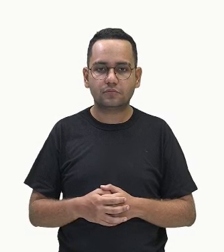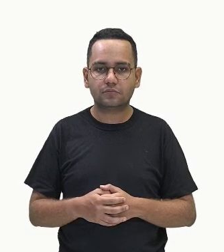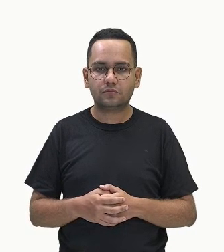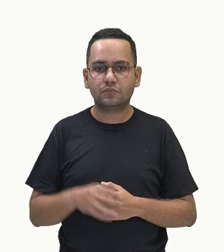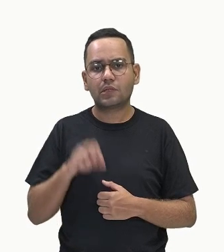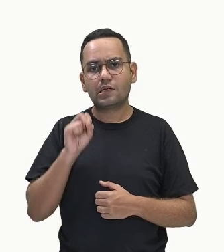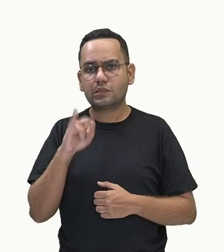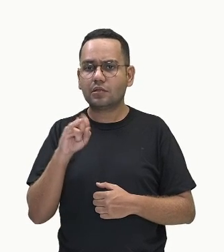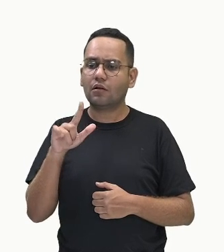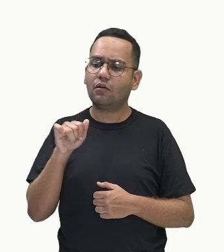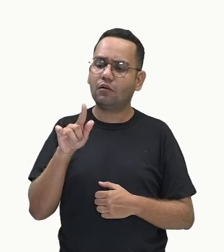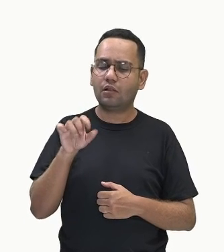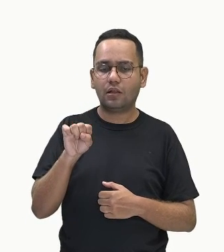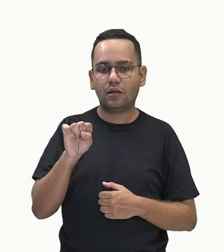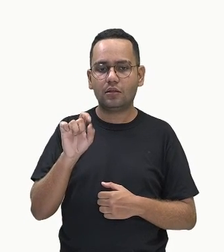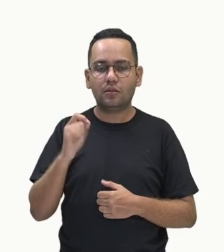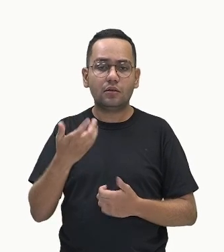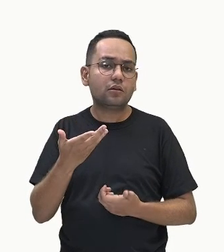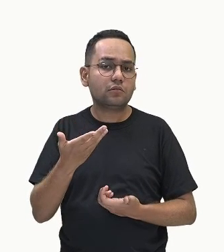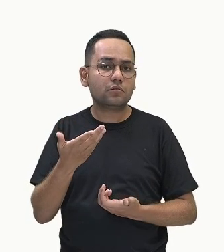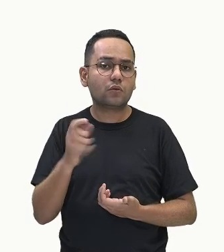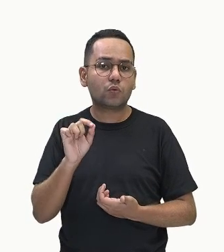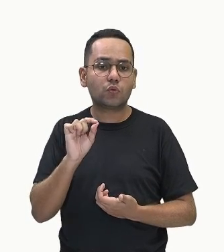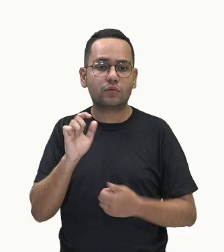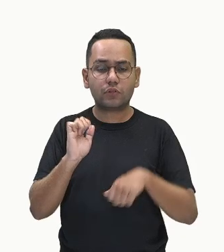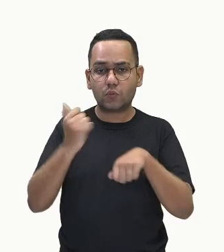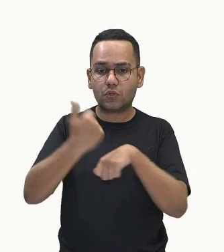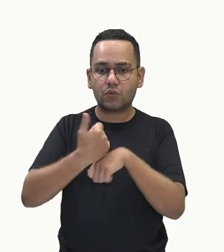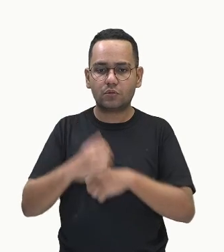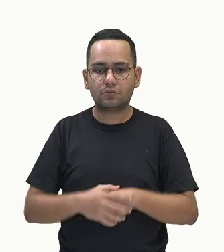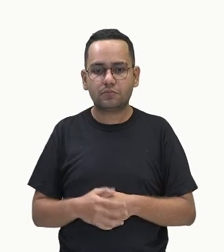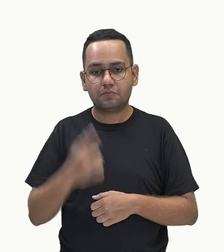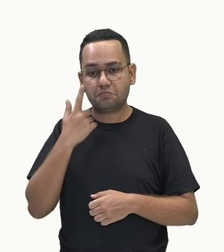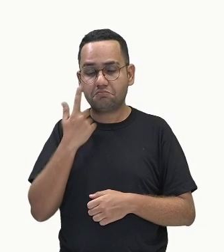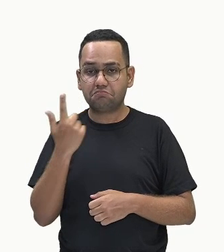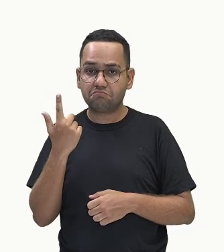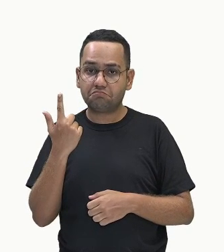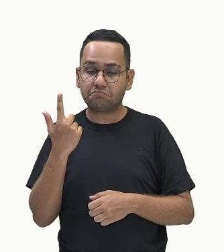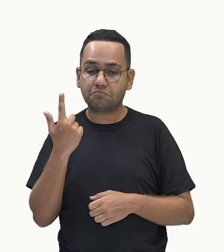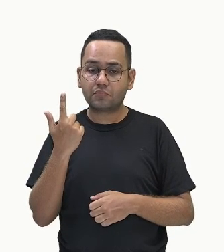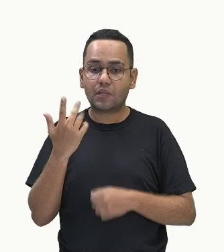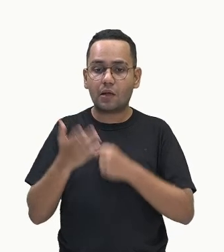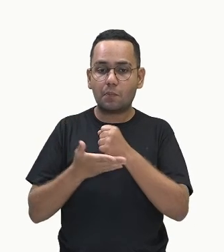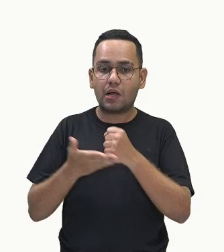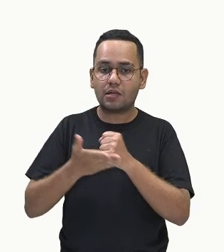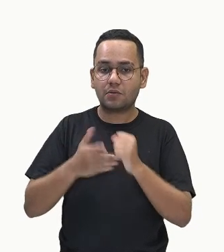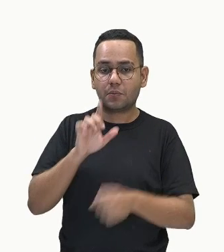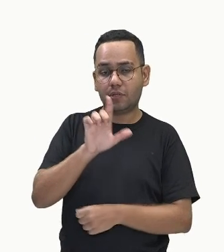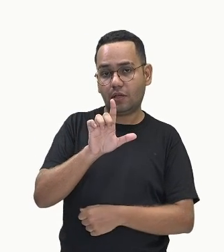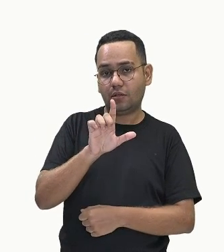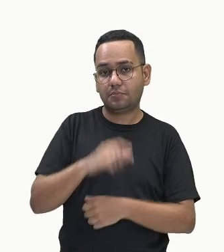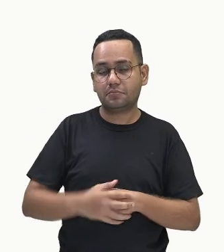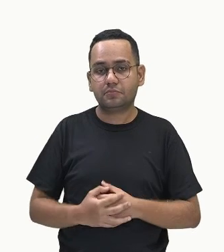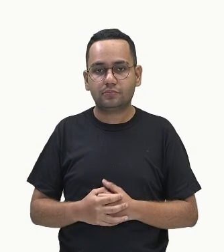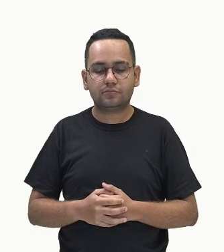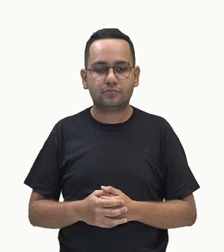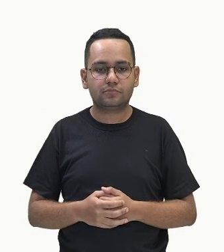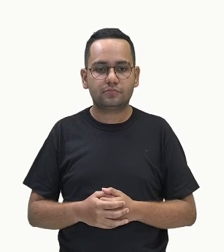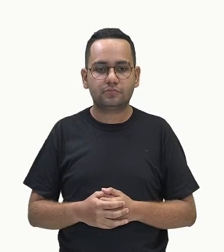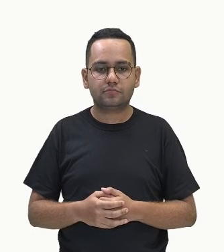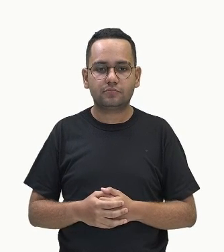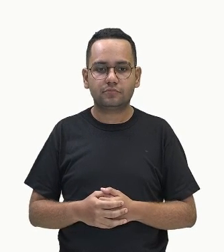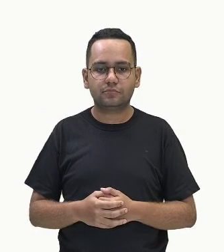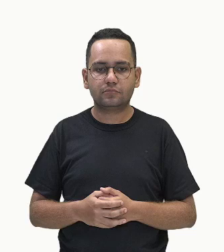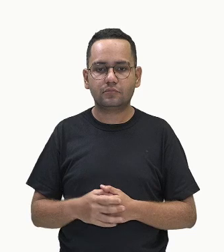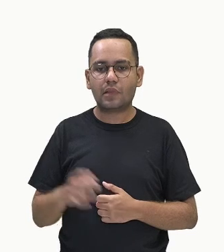lado do meu polígono, então, eu vou substituir ali, ó. No lugar da base, eu vou escrever o lado. Vezes